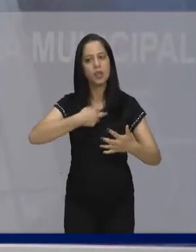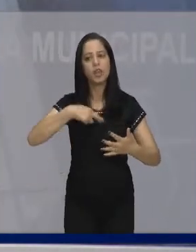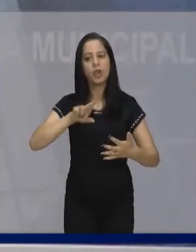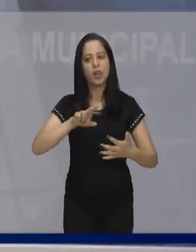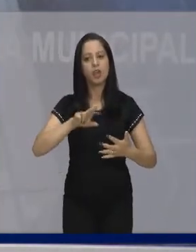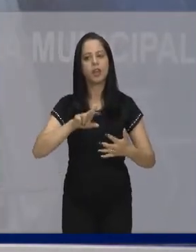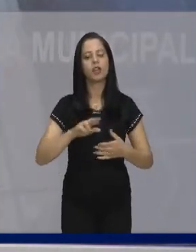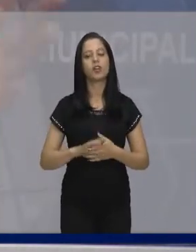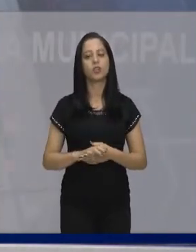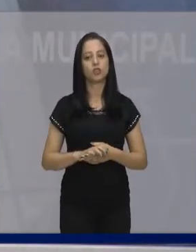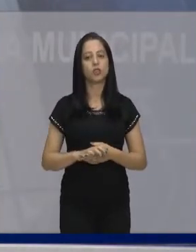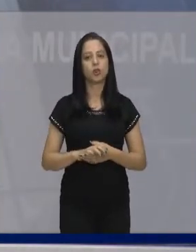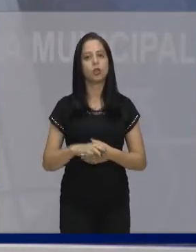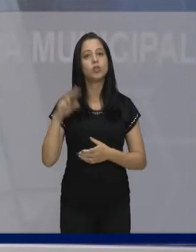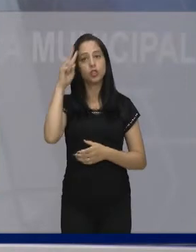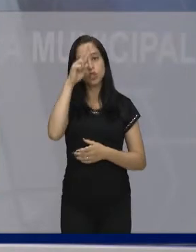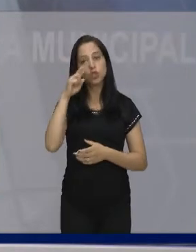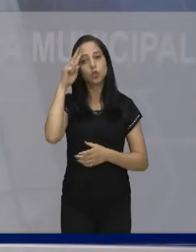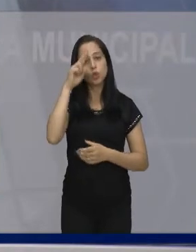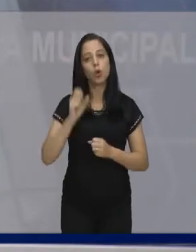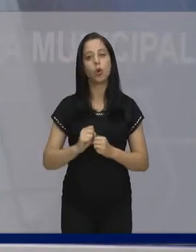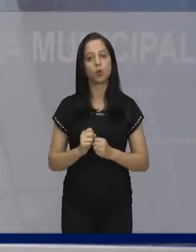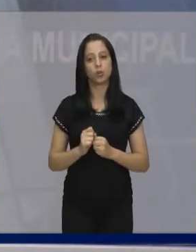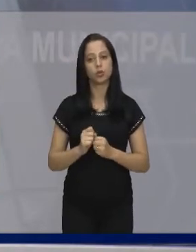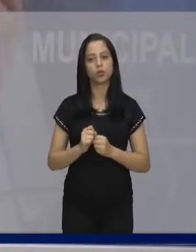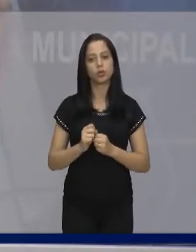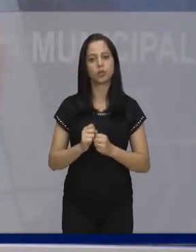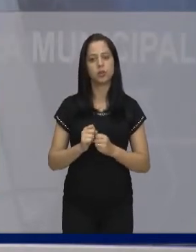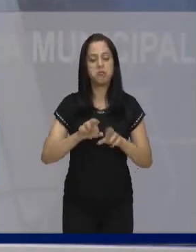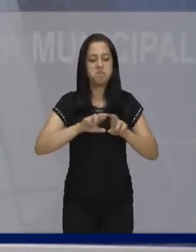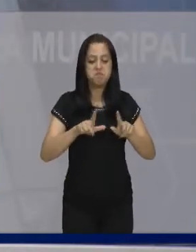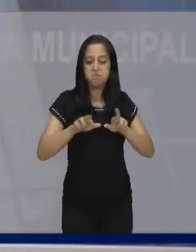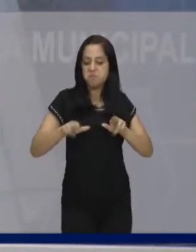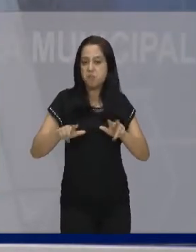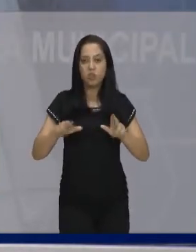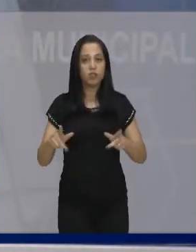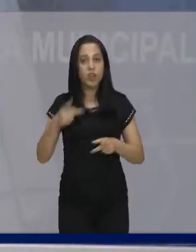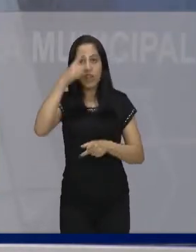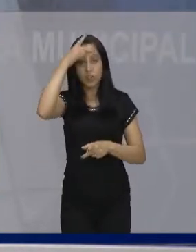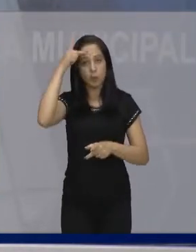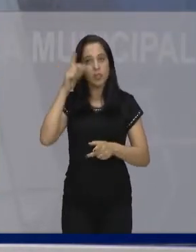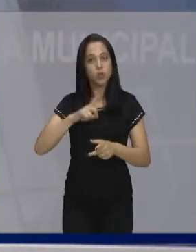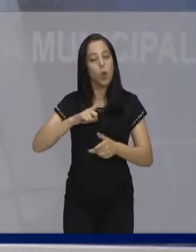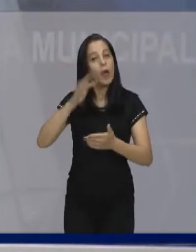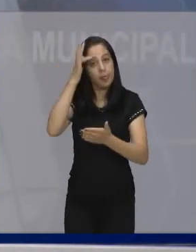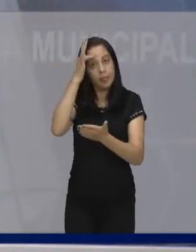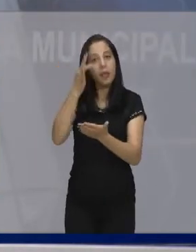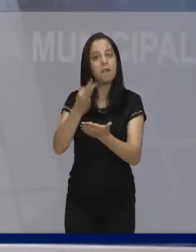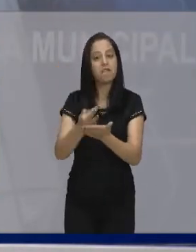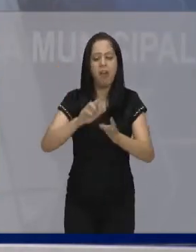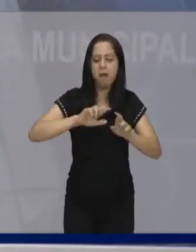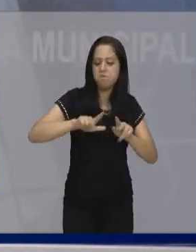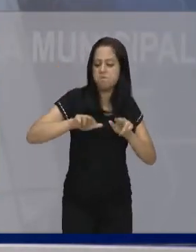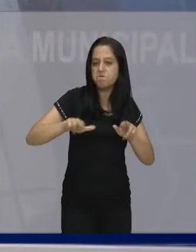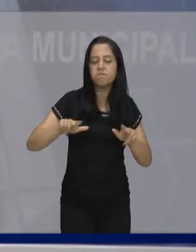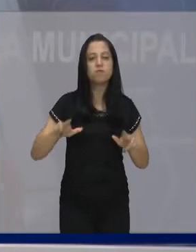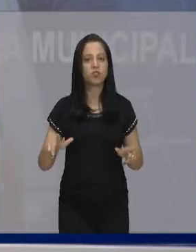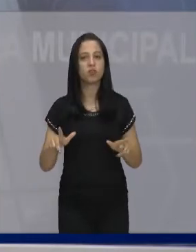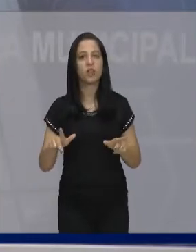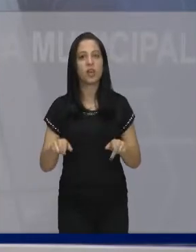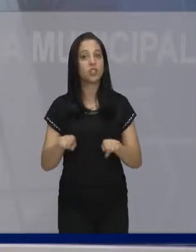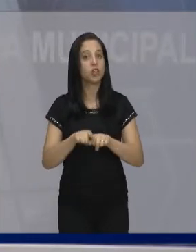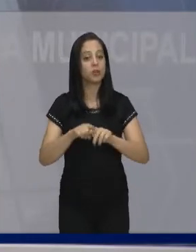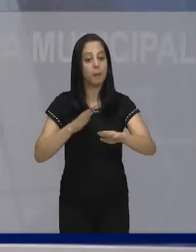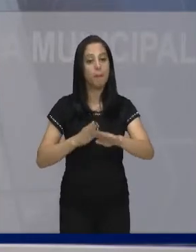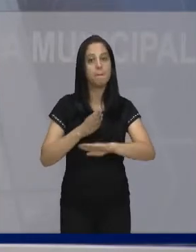cidade muitas histórias, né, de devotos, de pessoas que participam de eventos,